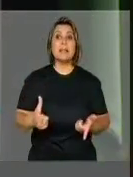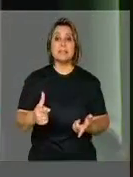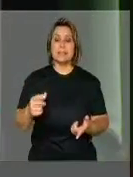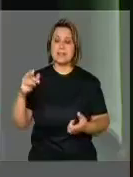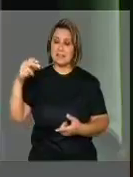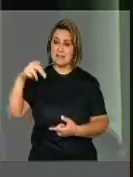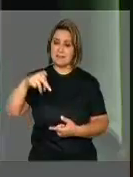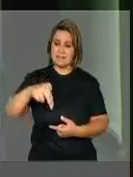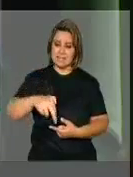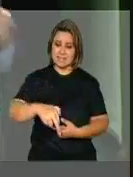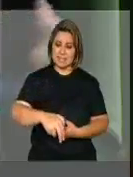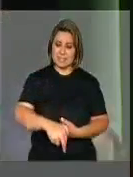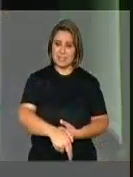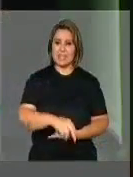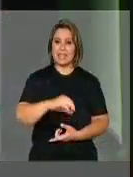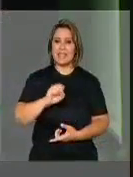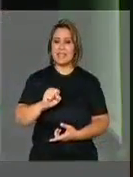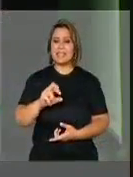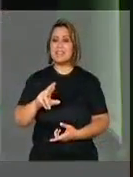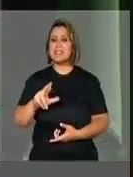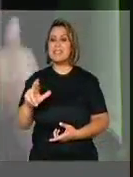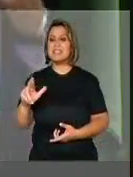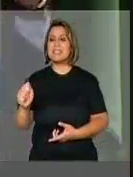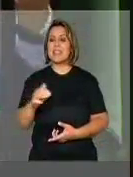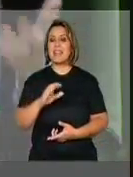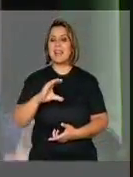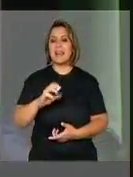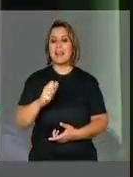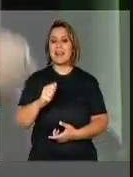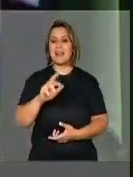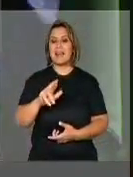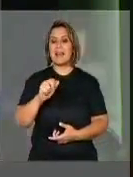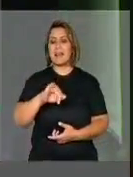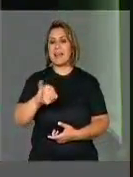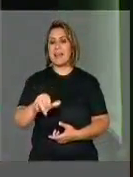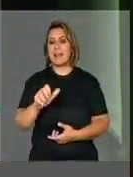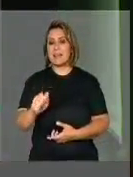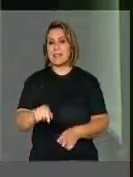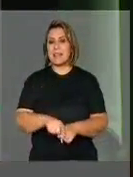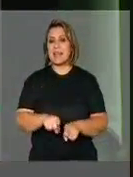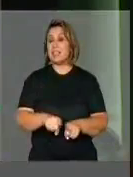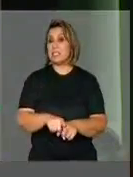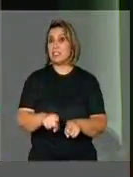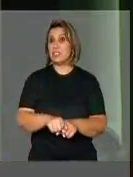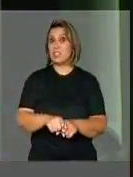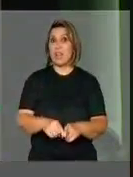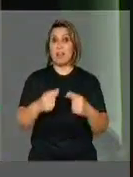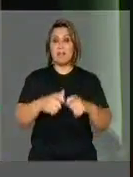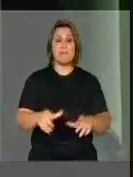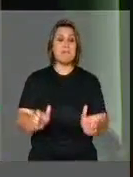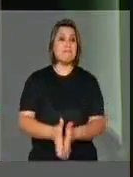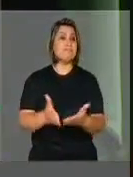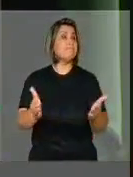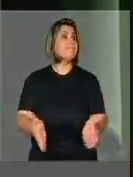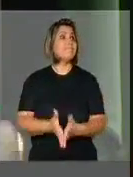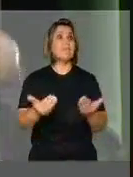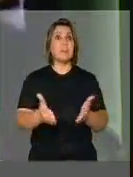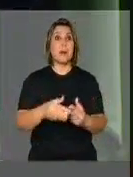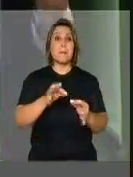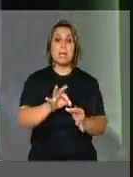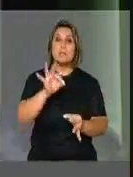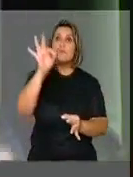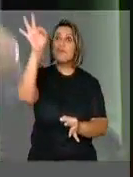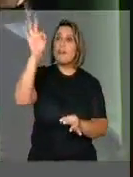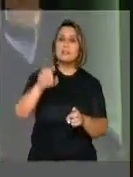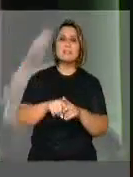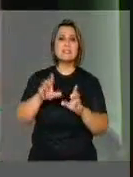a Serra do Carajá e vê os cinturões de pobreza e chega para Parauapebas, apesar dos royalties, uma cidade que vê todos